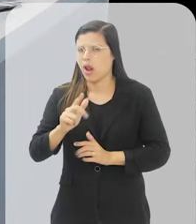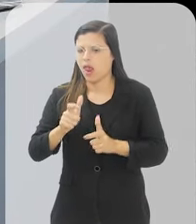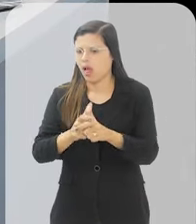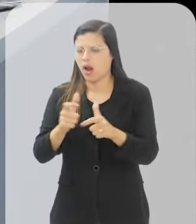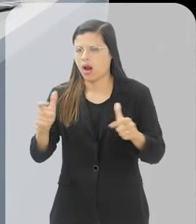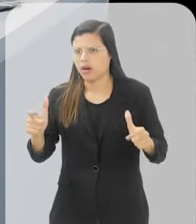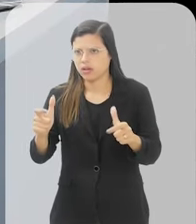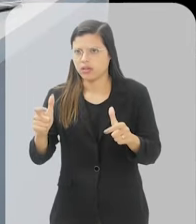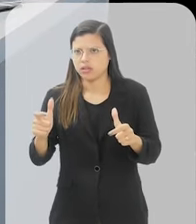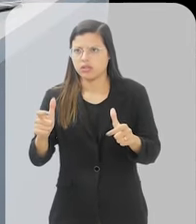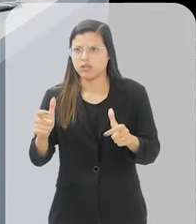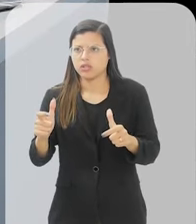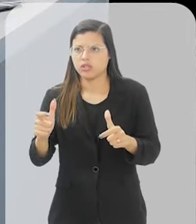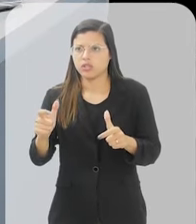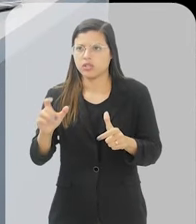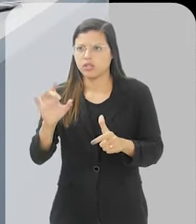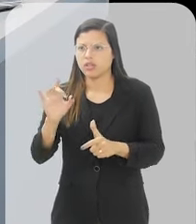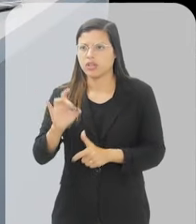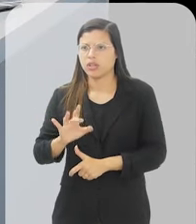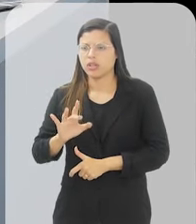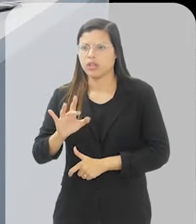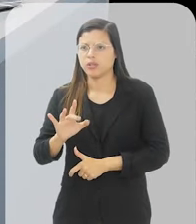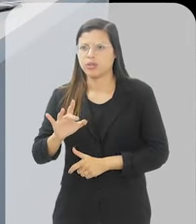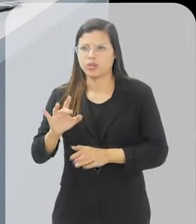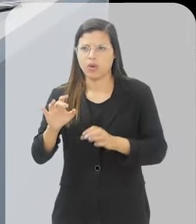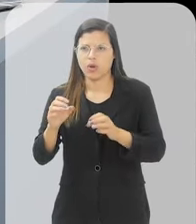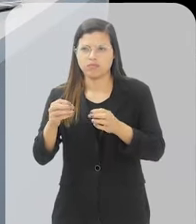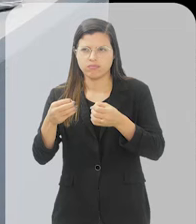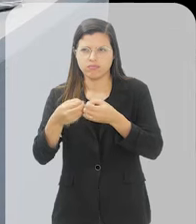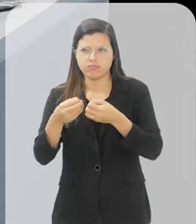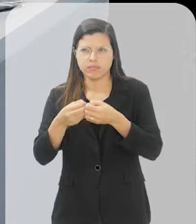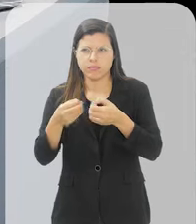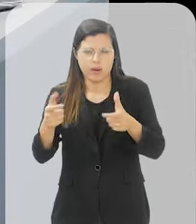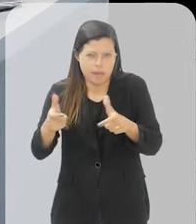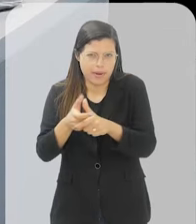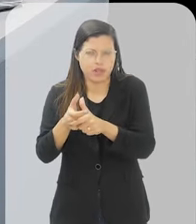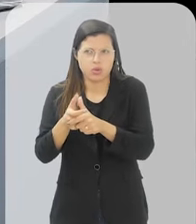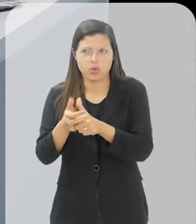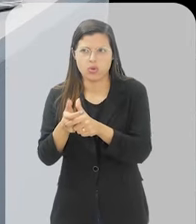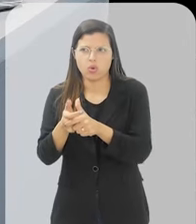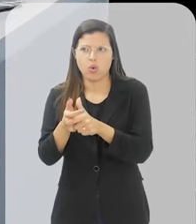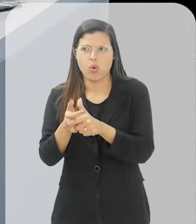ele era reduzido, ele era só aquela parte que está em volta de mim aqui.